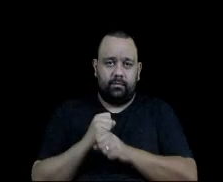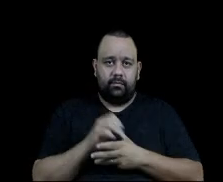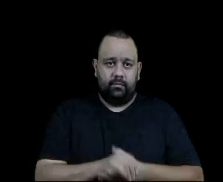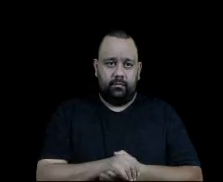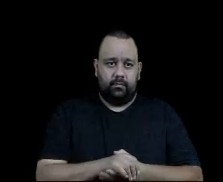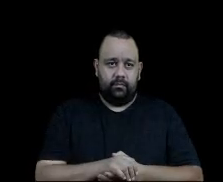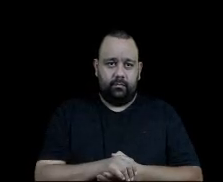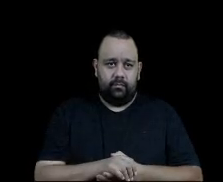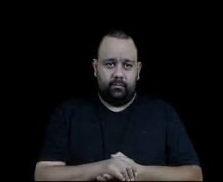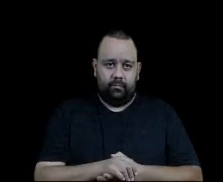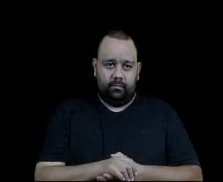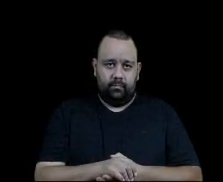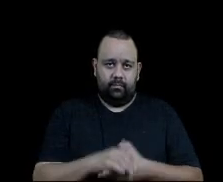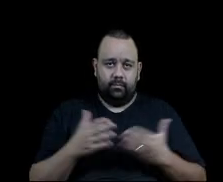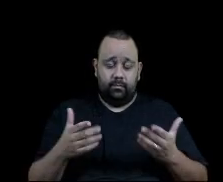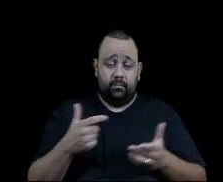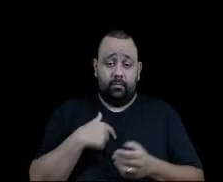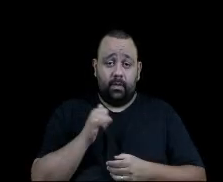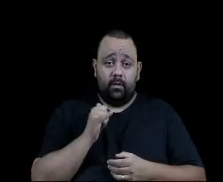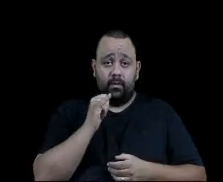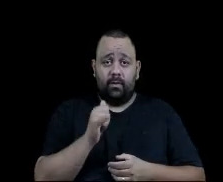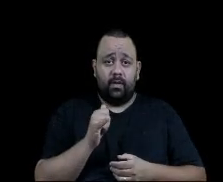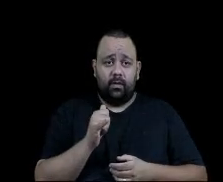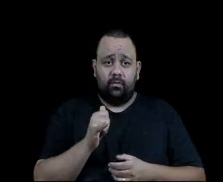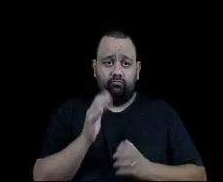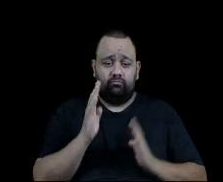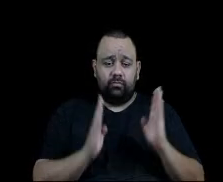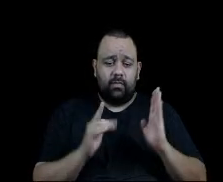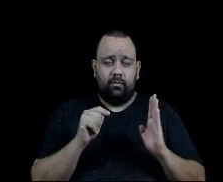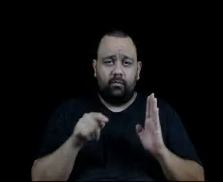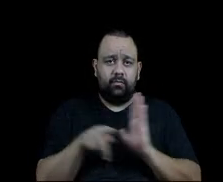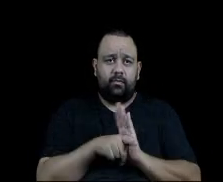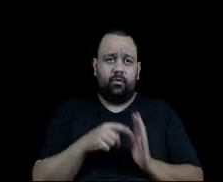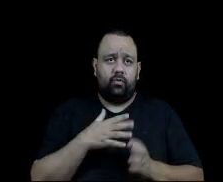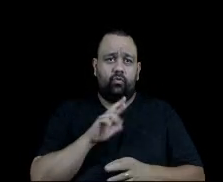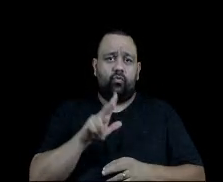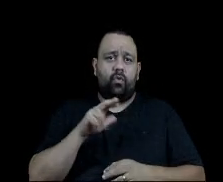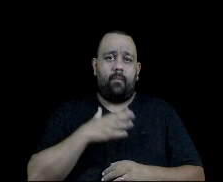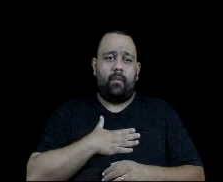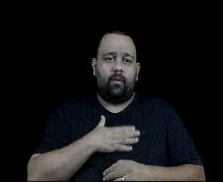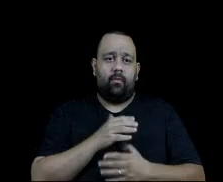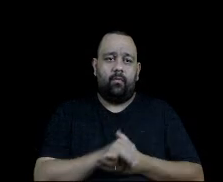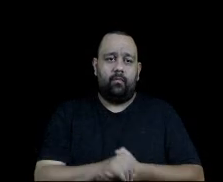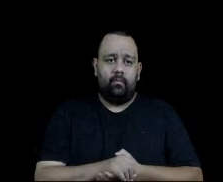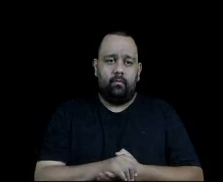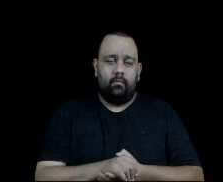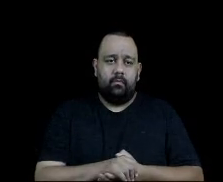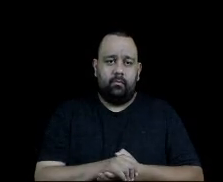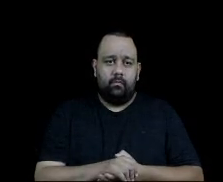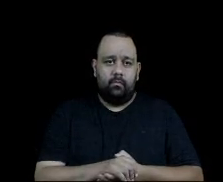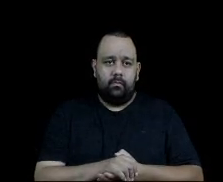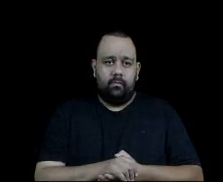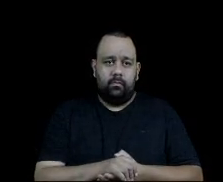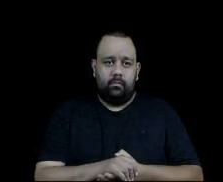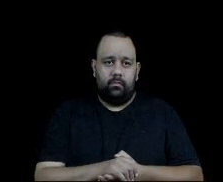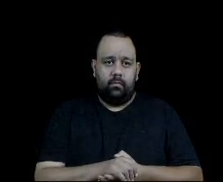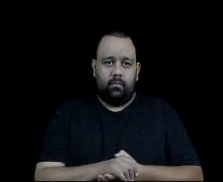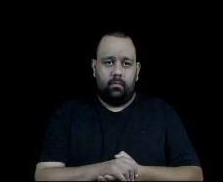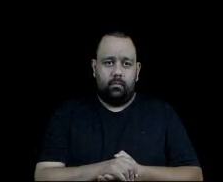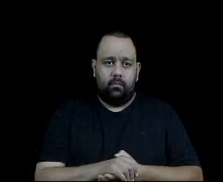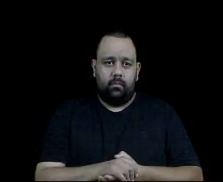poder fazer esse levantamento. Tudo bem. Aí eu estaria falando de um prazo que não é meu. Sim, eu entendi.